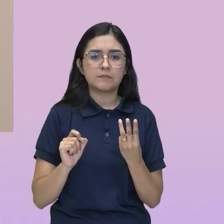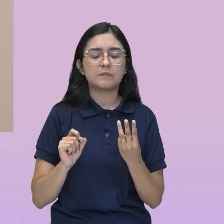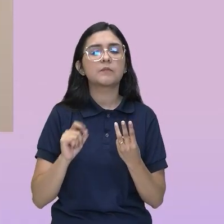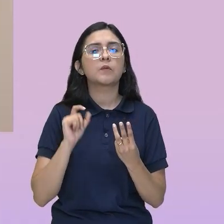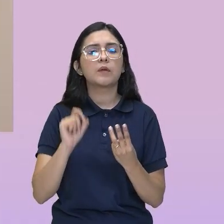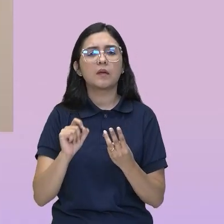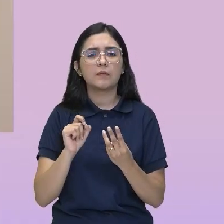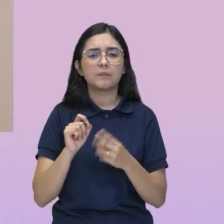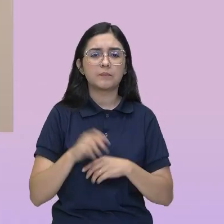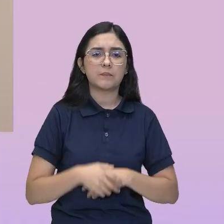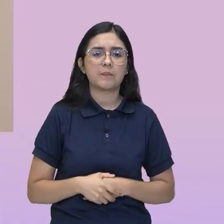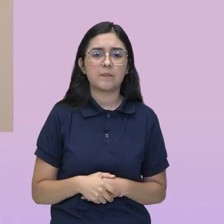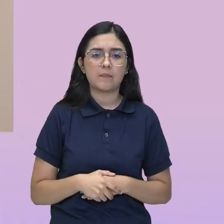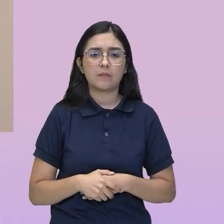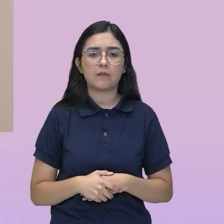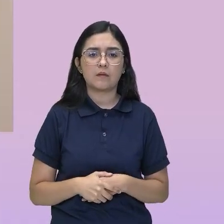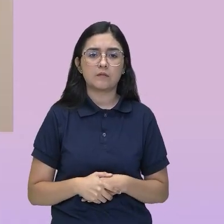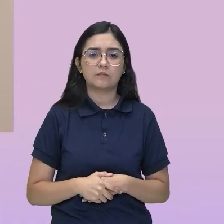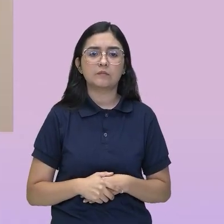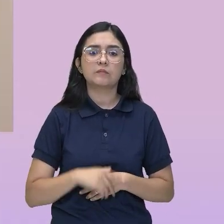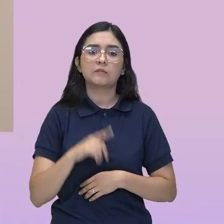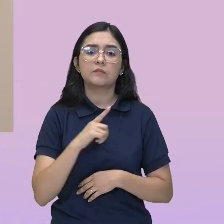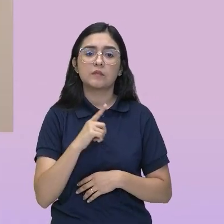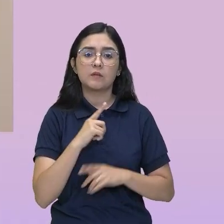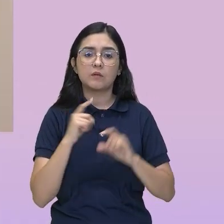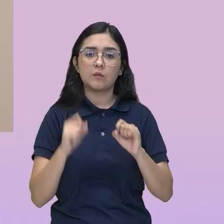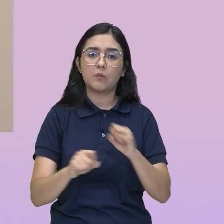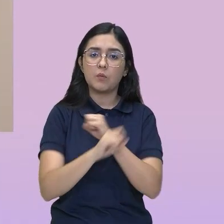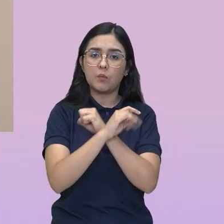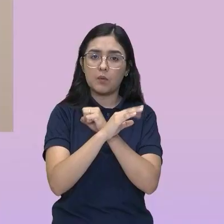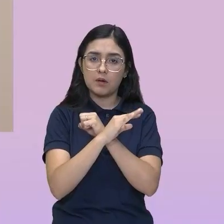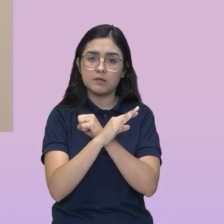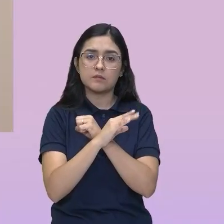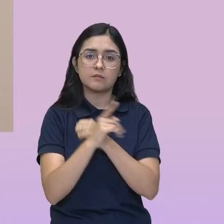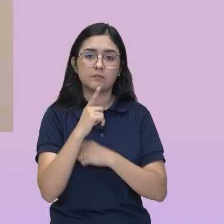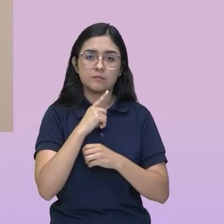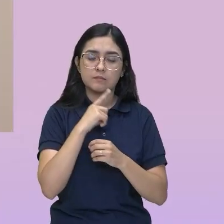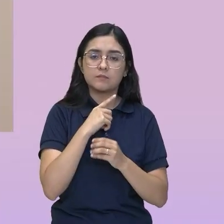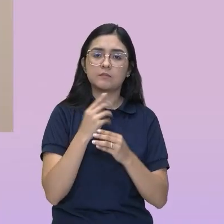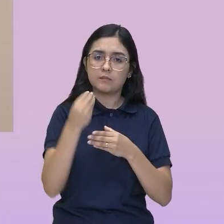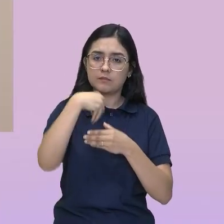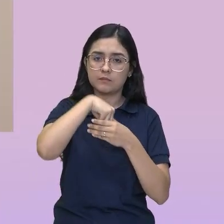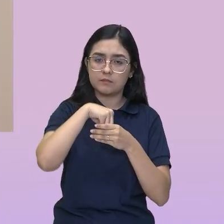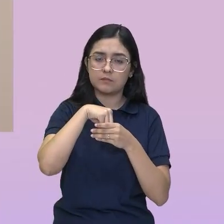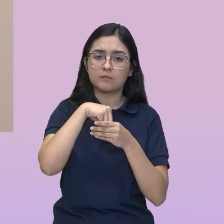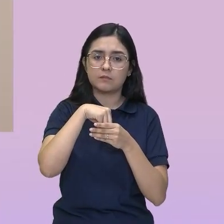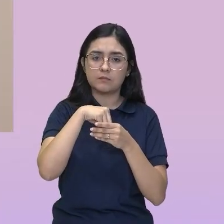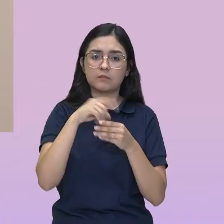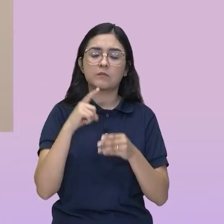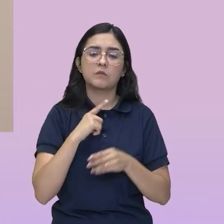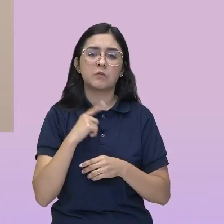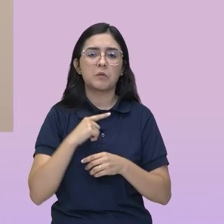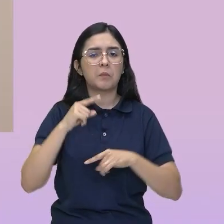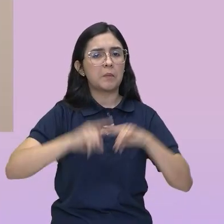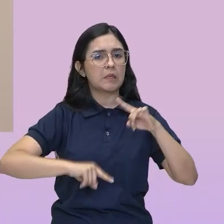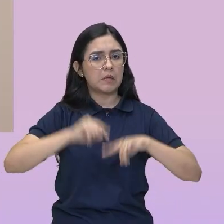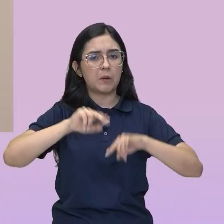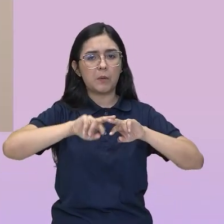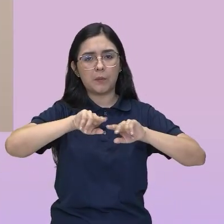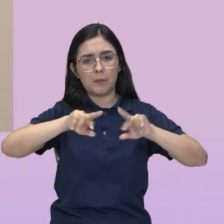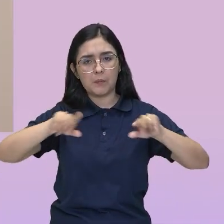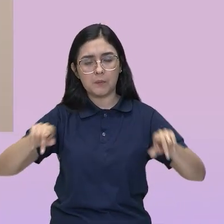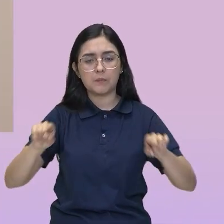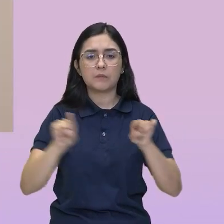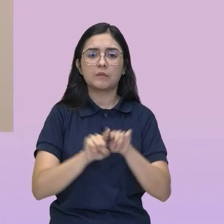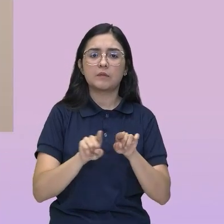onde o ácido ele está presente. O ácido ele está presente nos cosméticos, tem